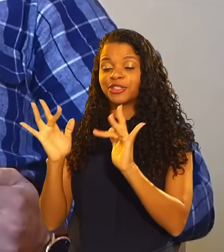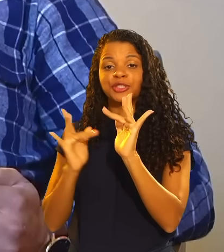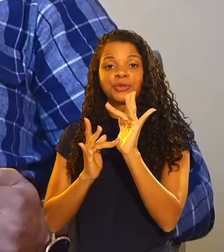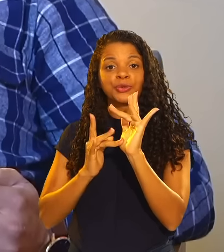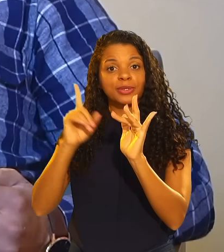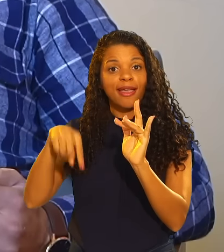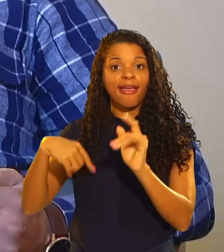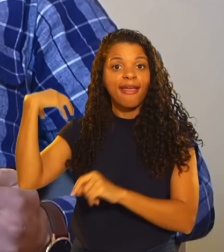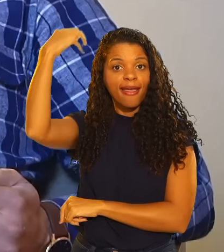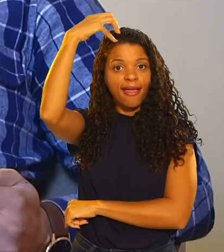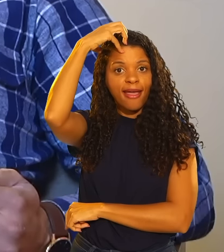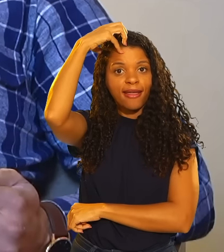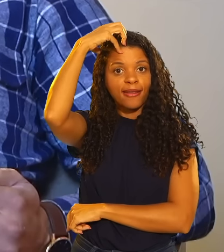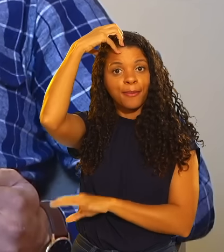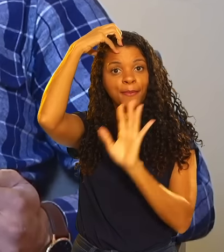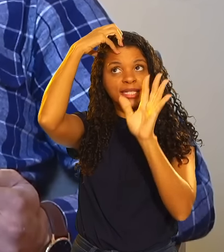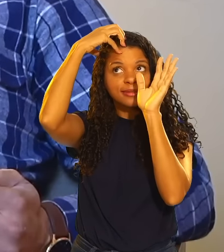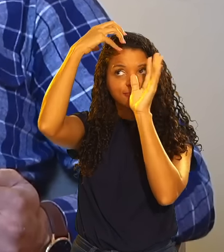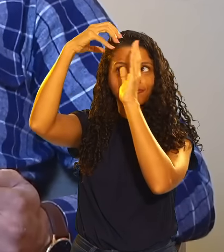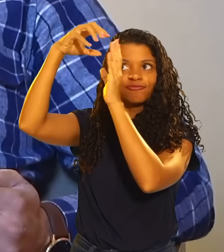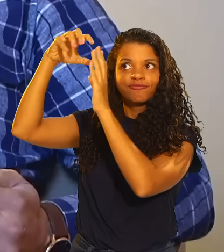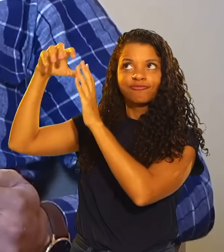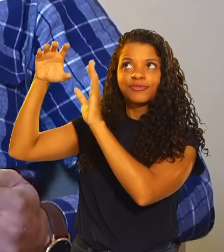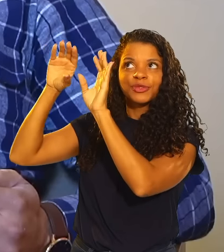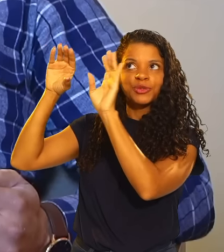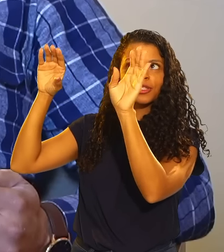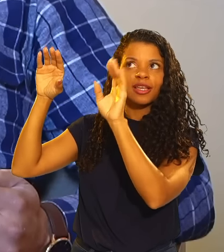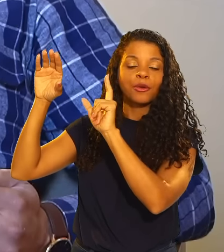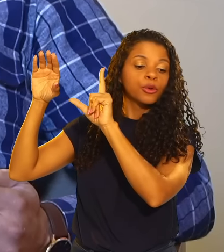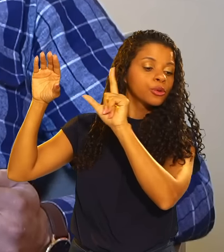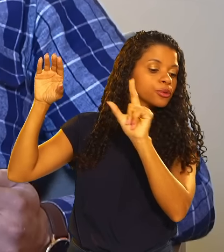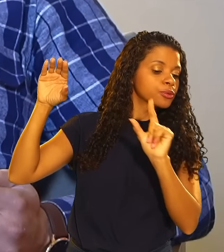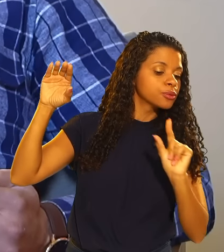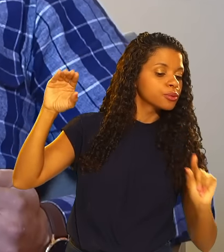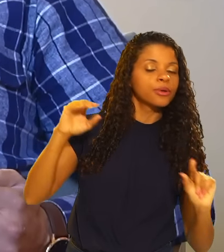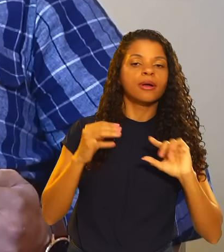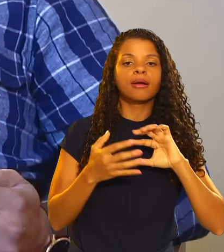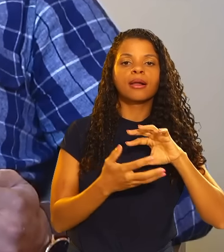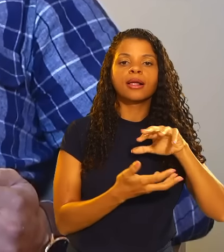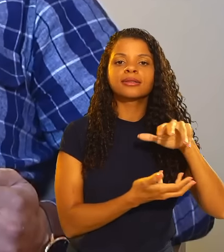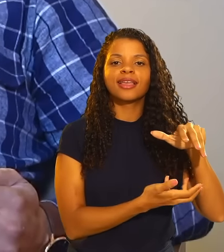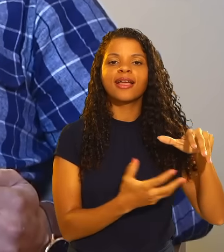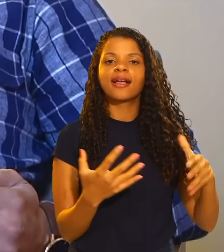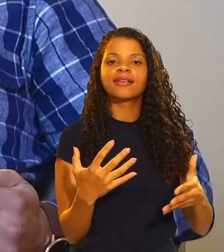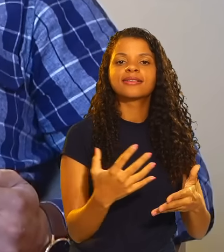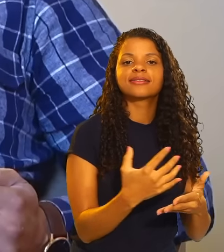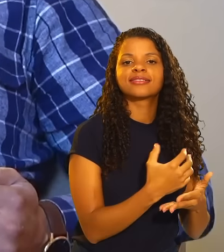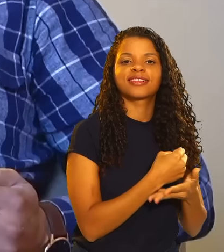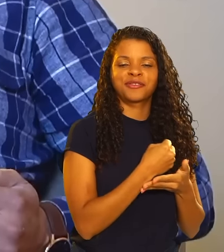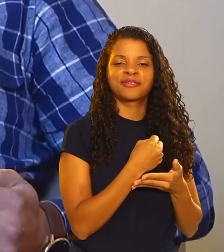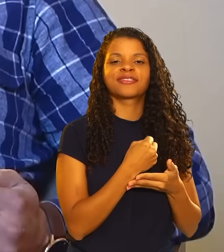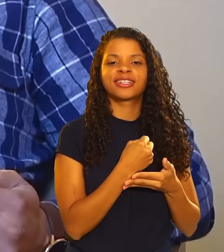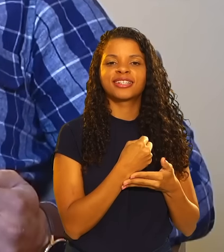terra para resgatar a humanidade perdida, né? E nós conhecemos a história de Jesus aqui na terra, a